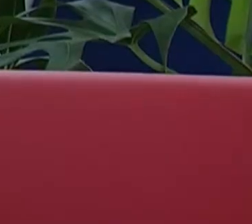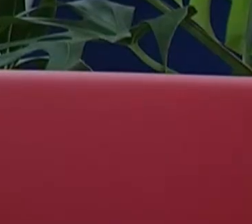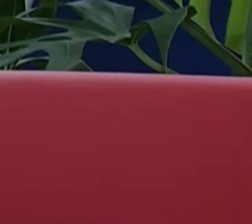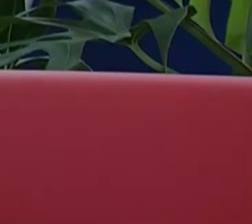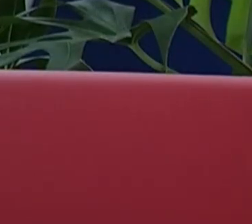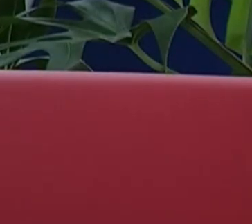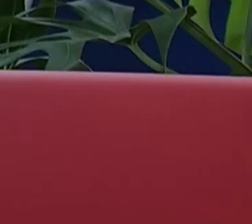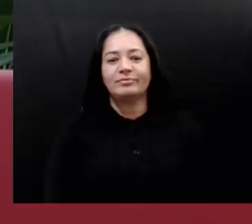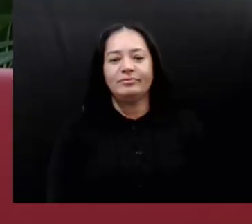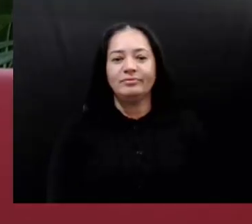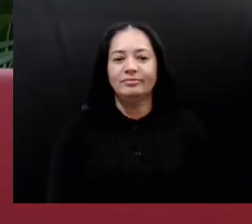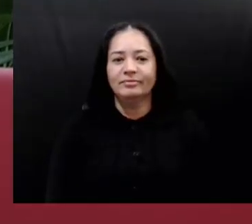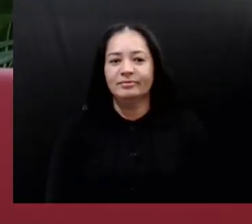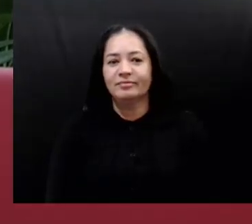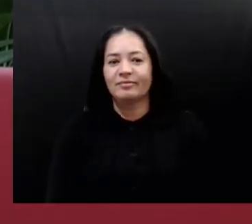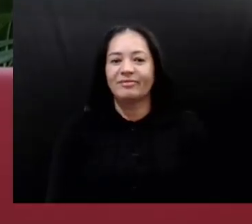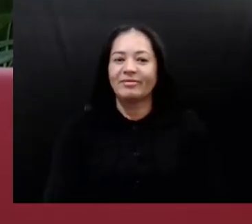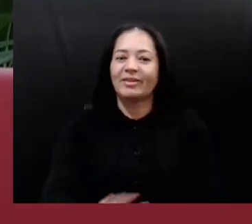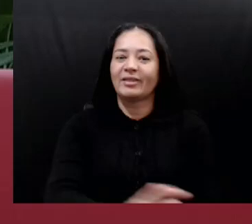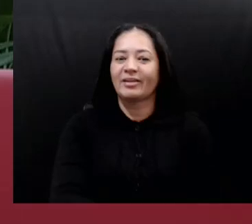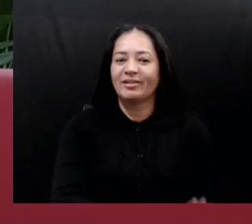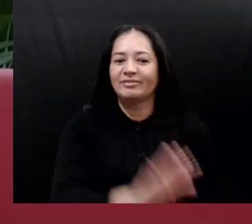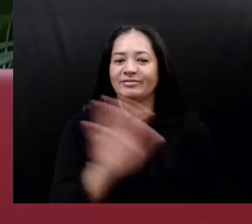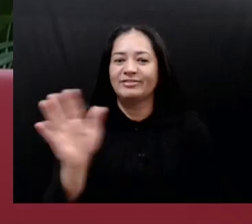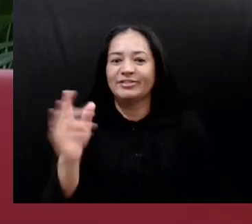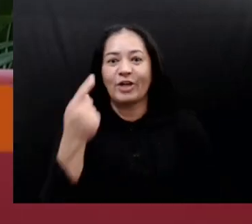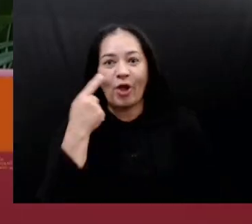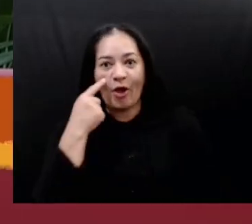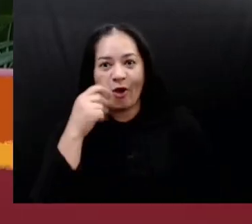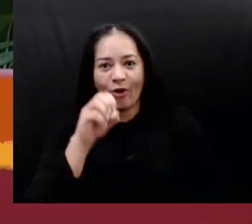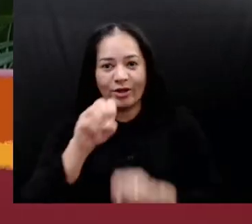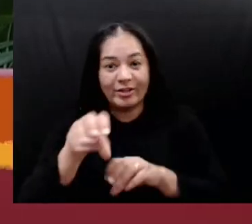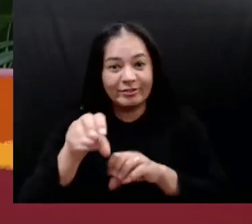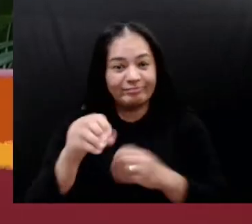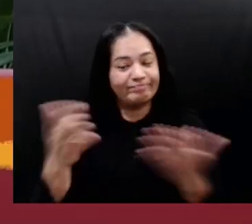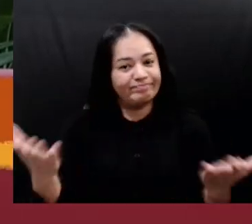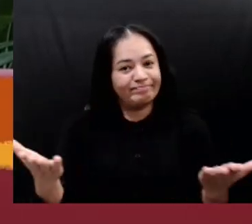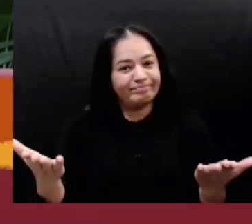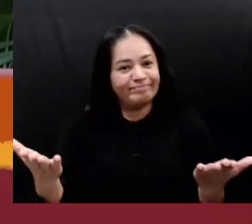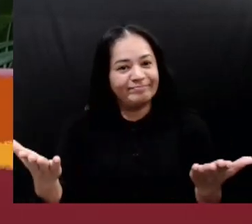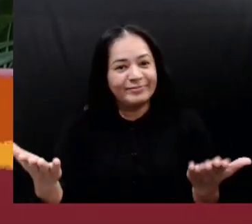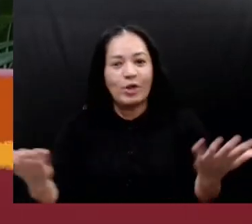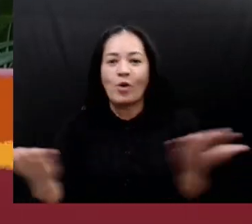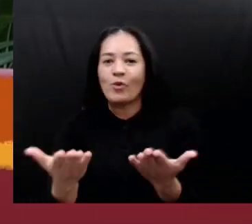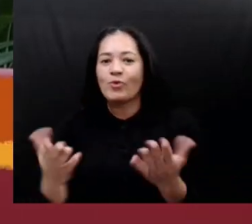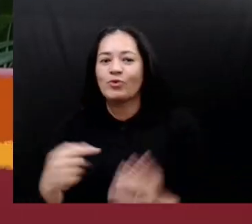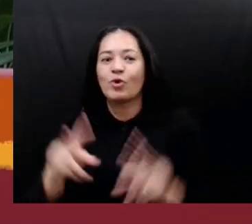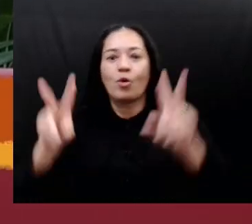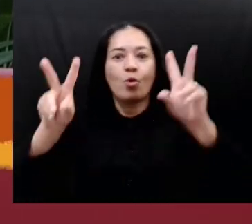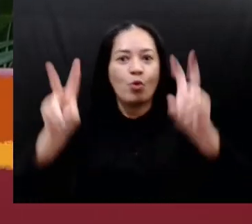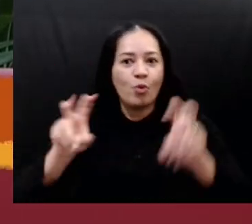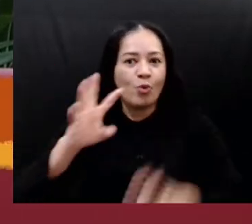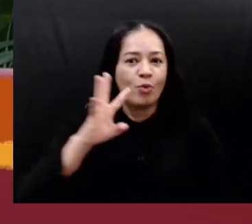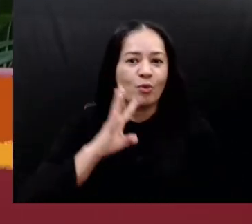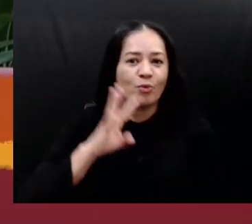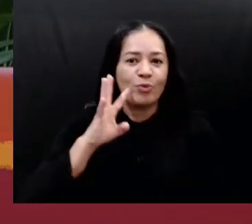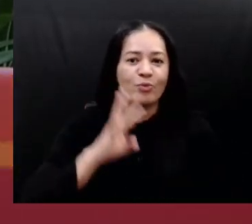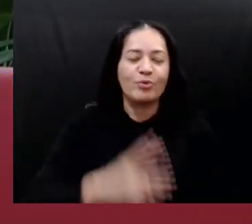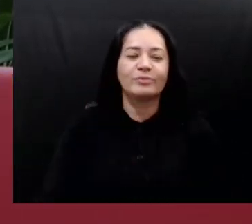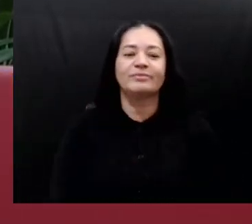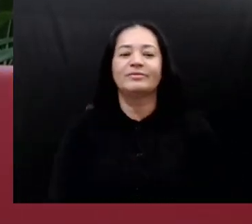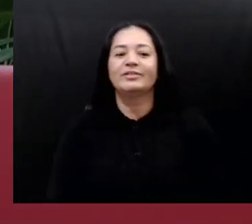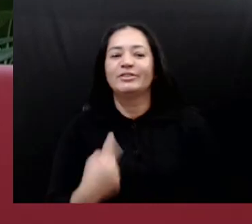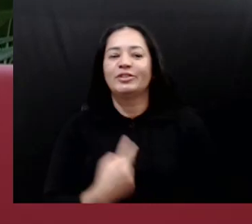Bom, é o quadro de Olho na Educação, pessoal, e olha só, hoje um assunto bem legal, nós vamos falar sobre